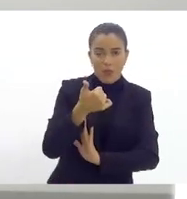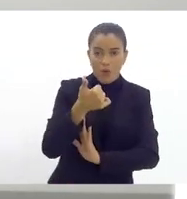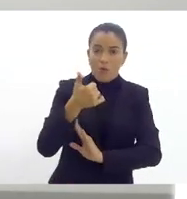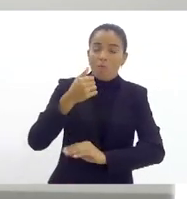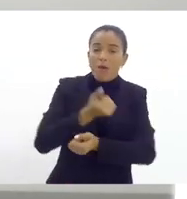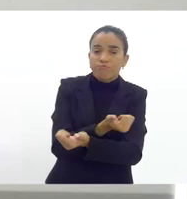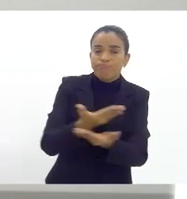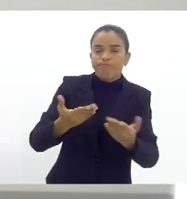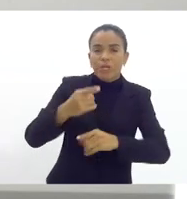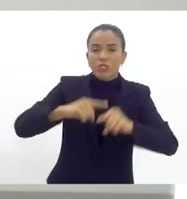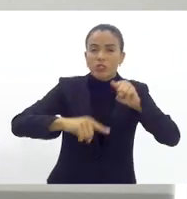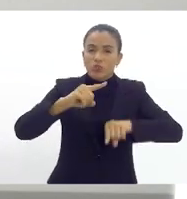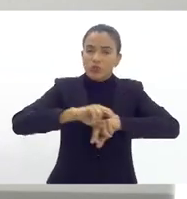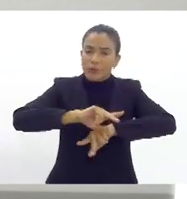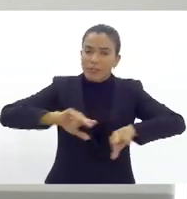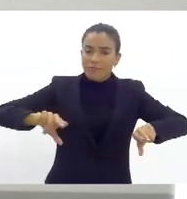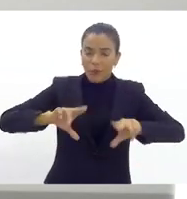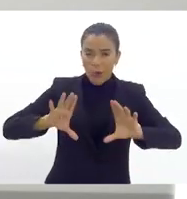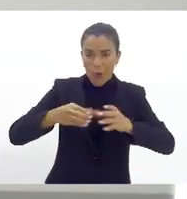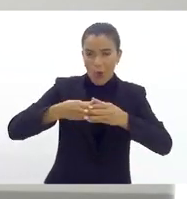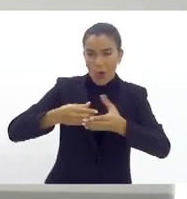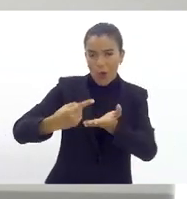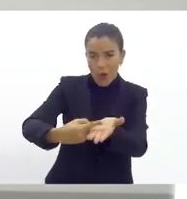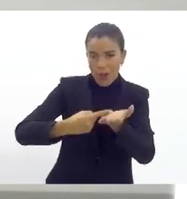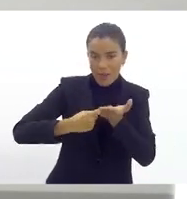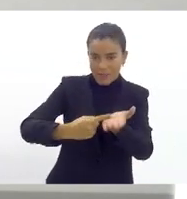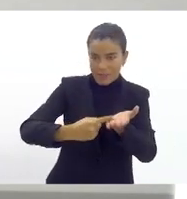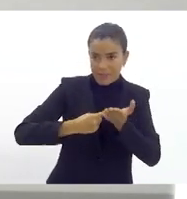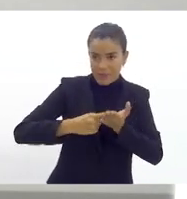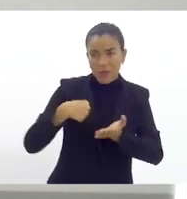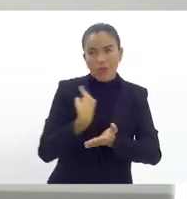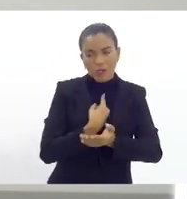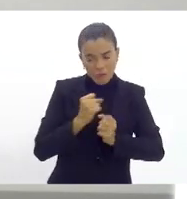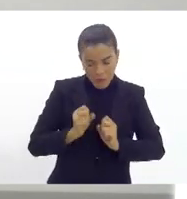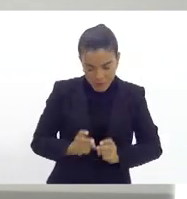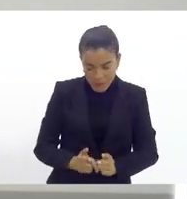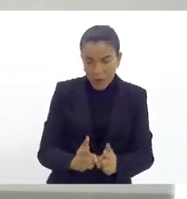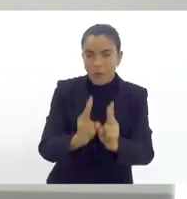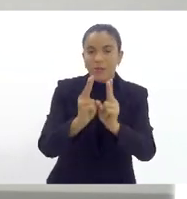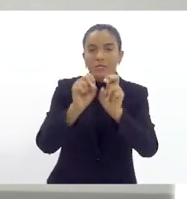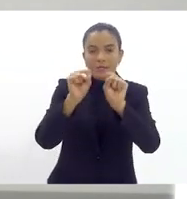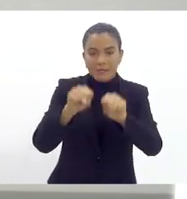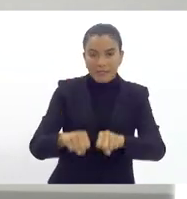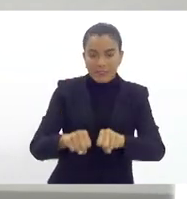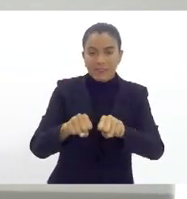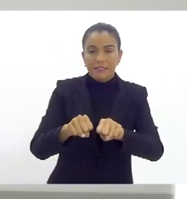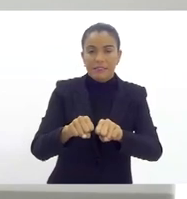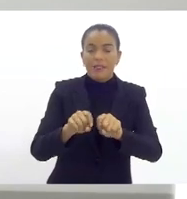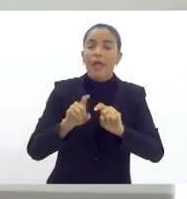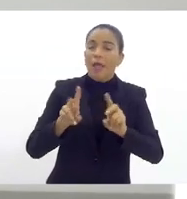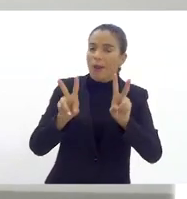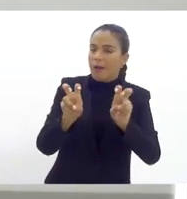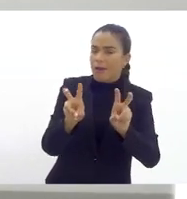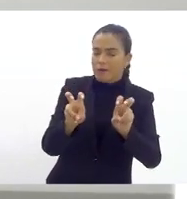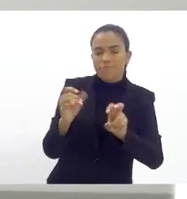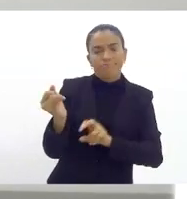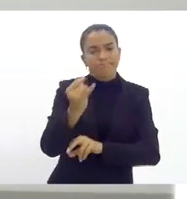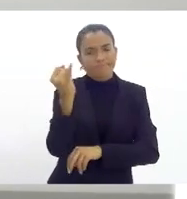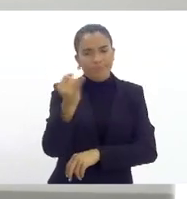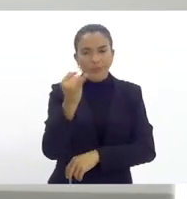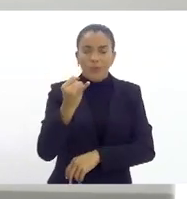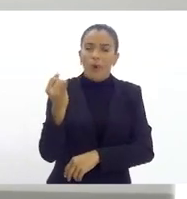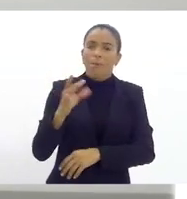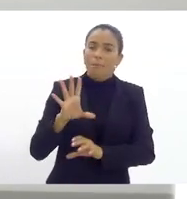coletivo esse assunto e a gente pode dar continuidade aos assuntos sim é um assunto muito importante